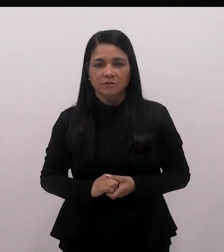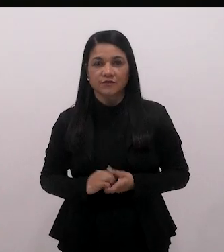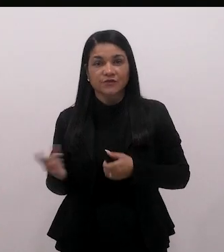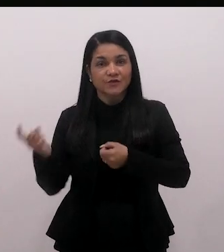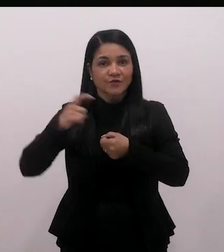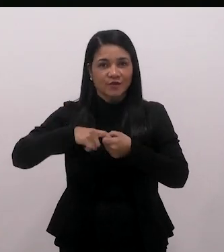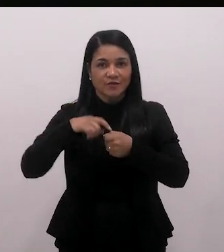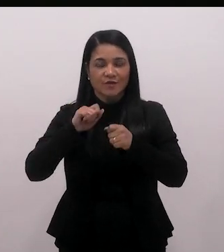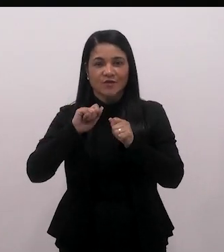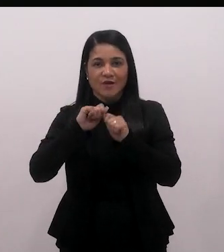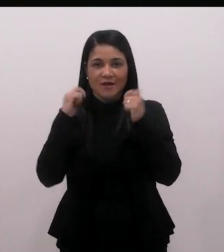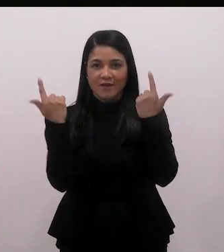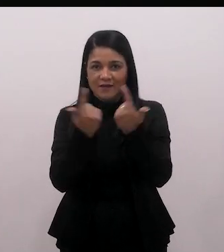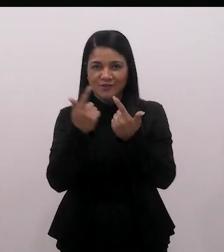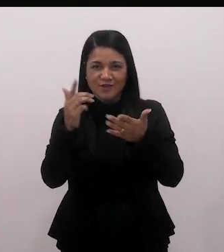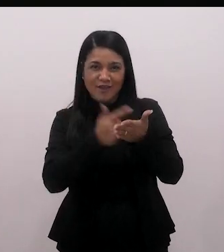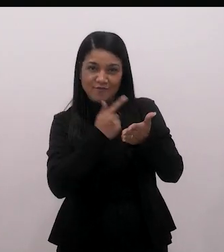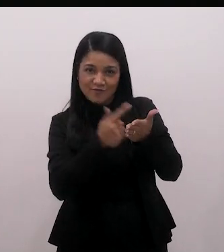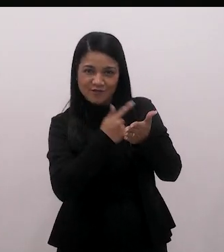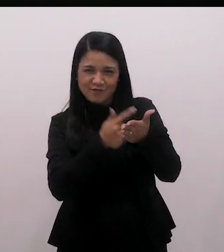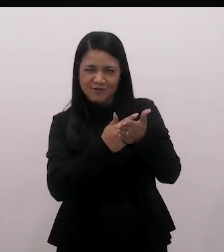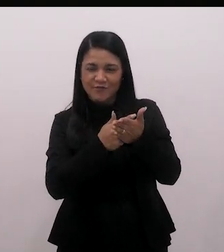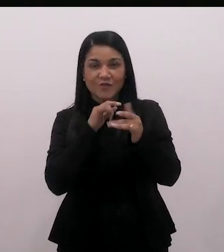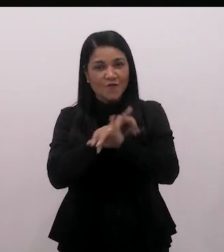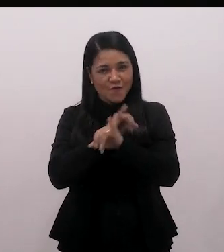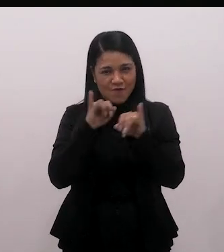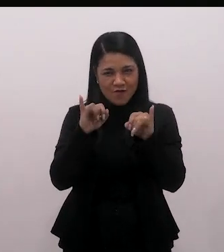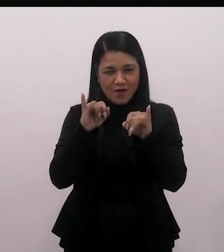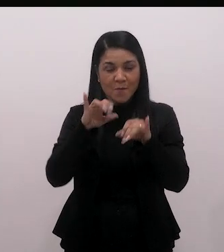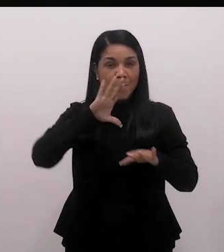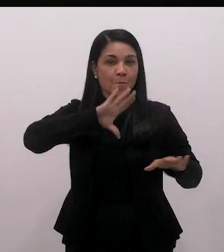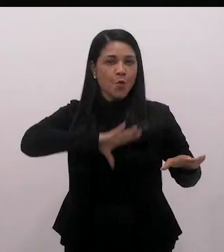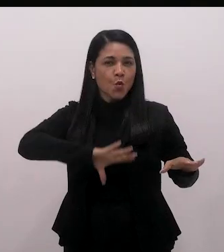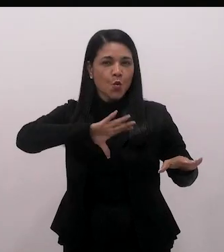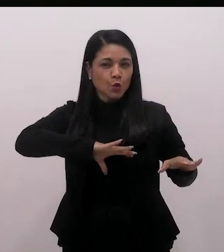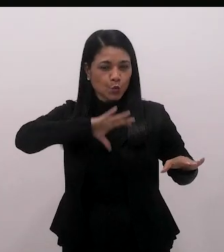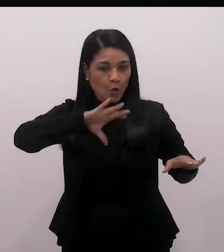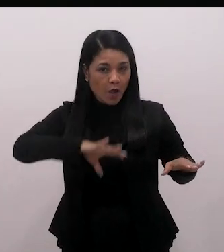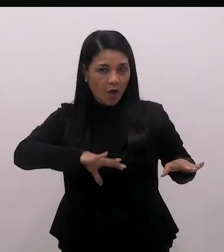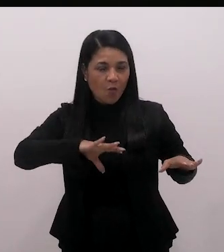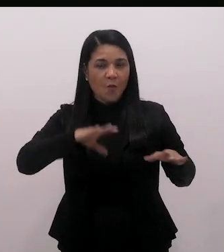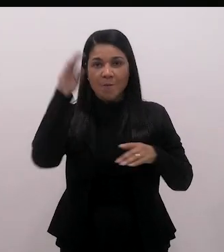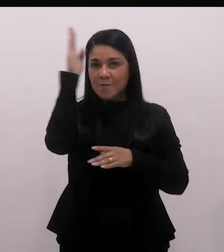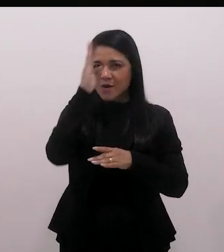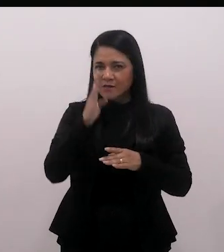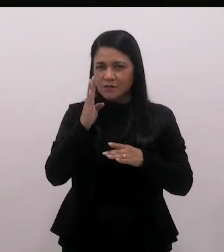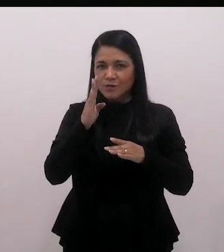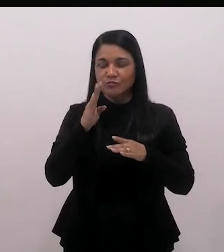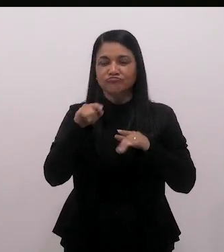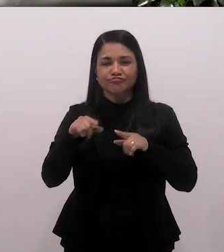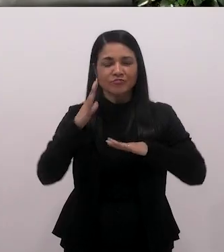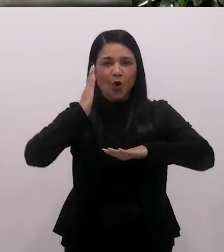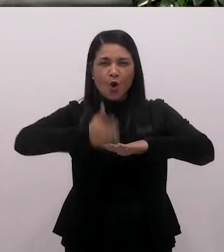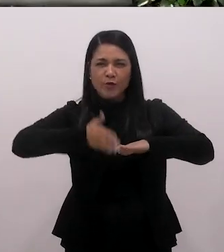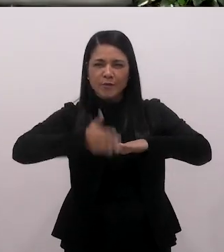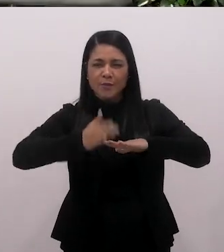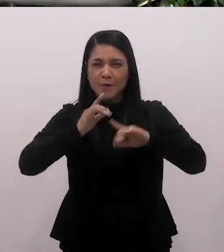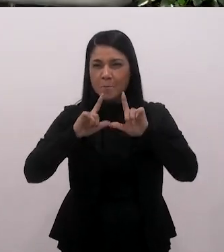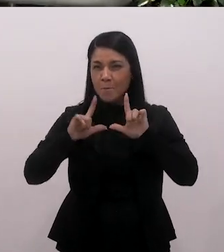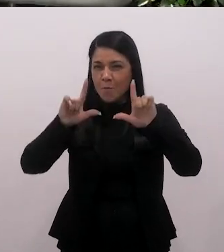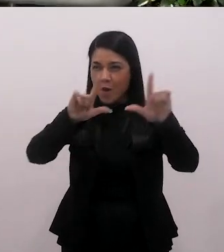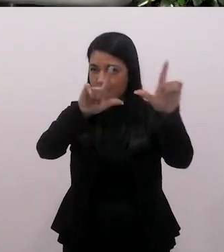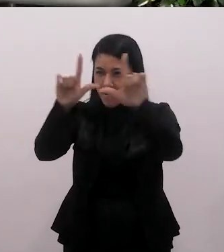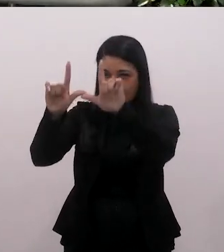De volta com a Alerj Revista e agora, como eu disse, a gente vai falar de Portugal e Brasil, da Mostra Portugal Contemporâneo com a